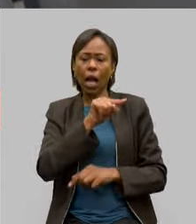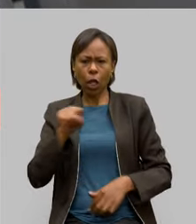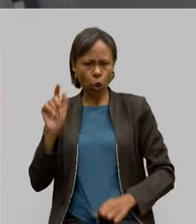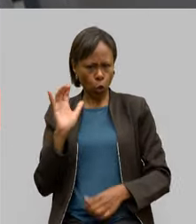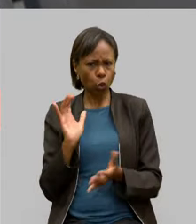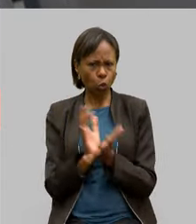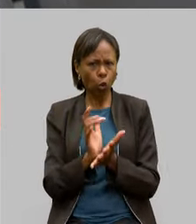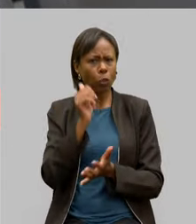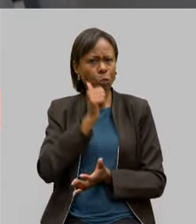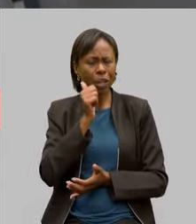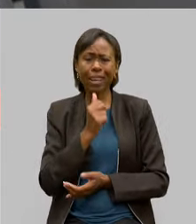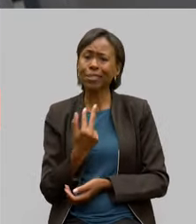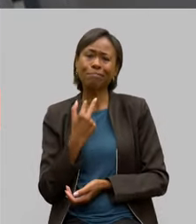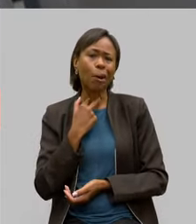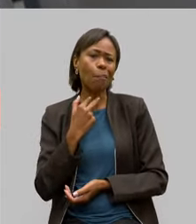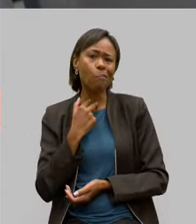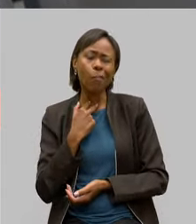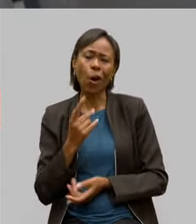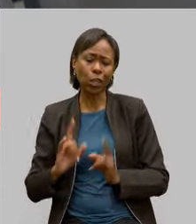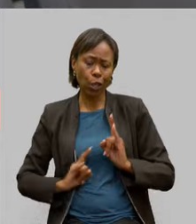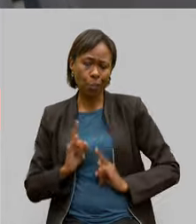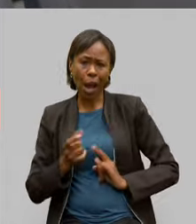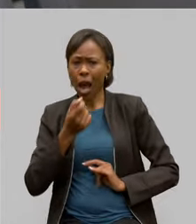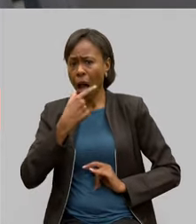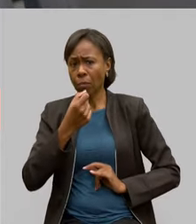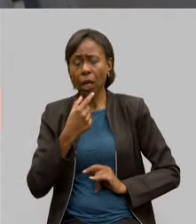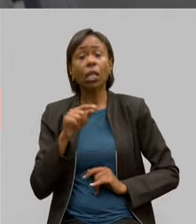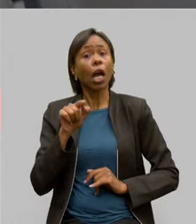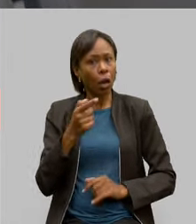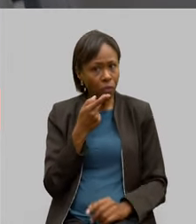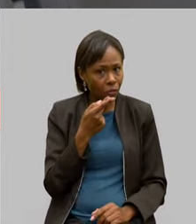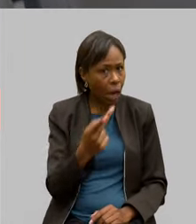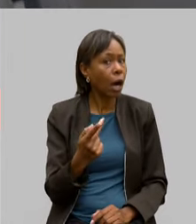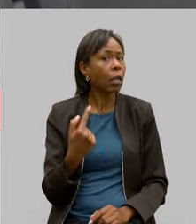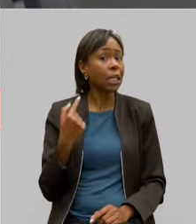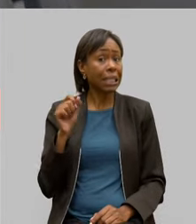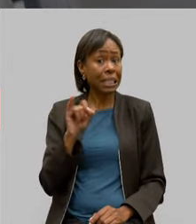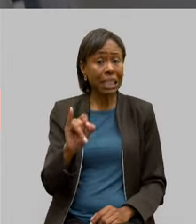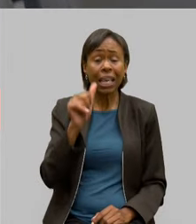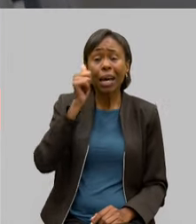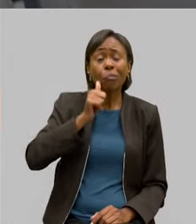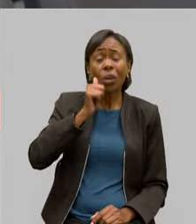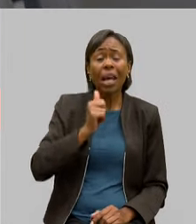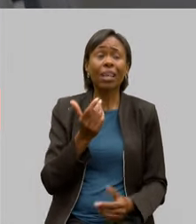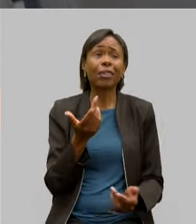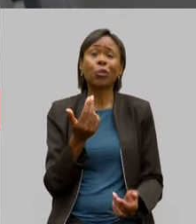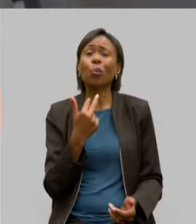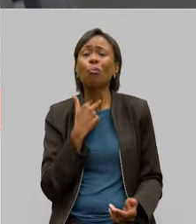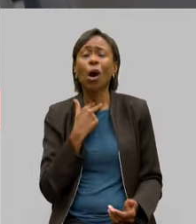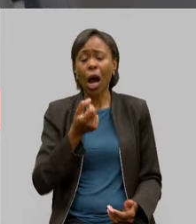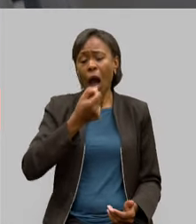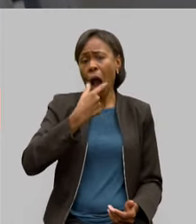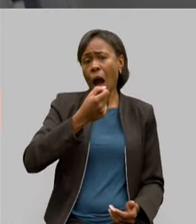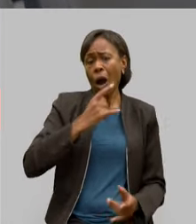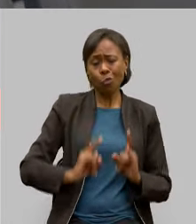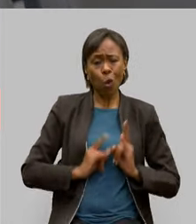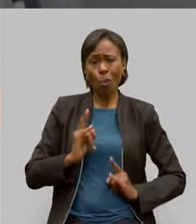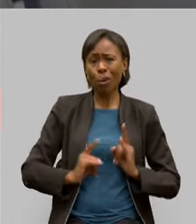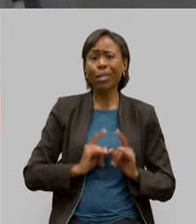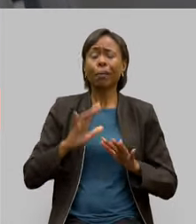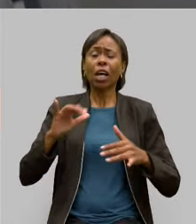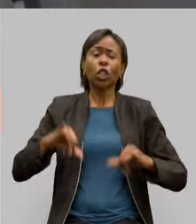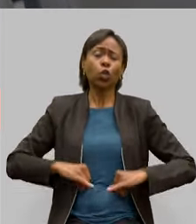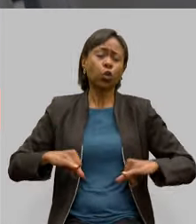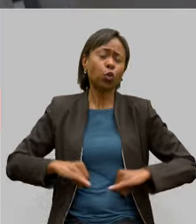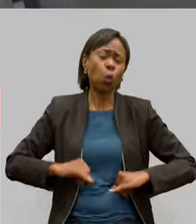não podem fazer por que eu falo tanto isso gente as mulheres que não podem fazer uso de terapia hormonal e que sofrem com os fogachos que são